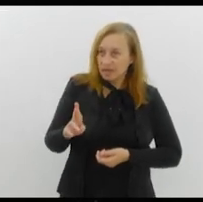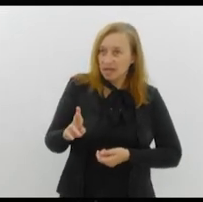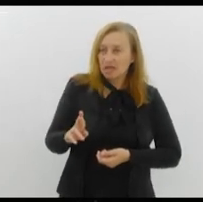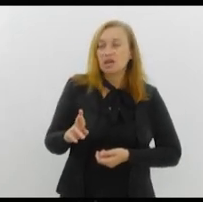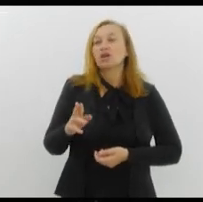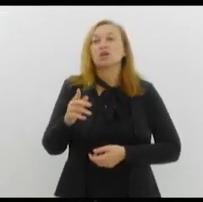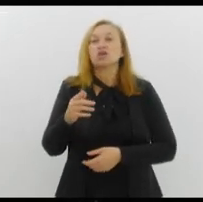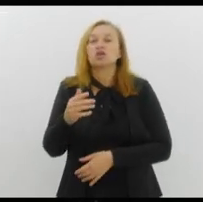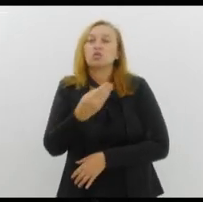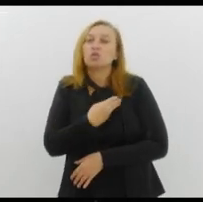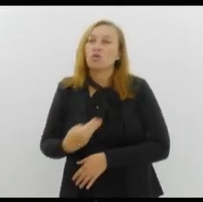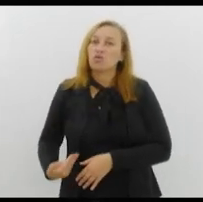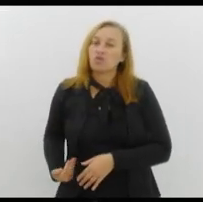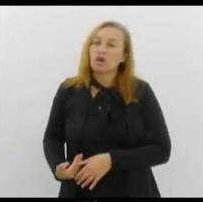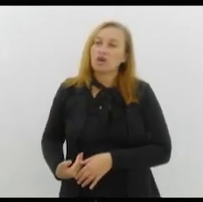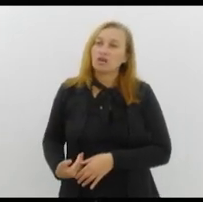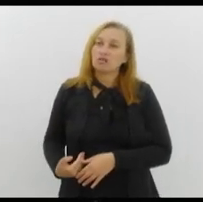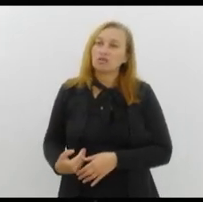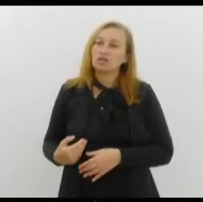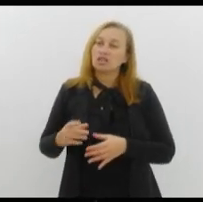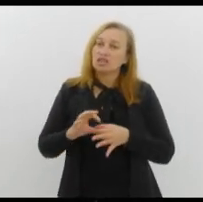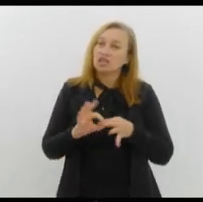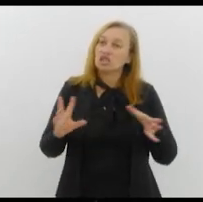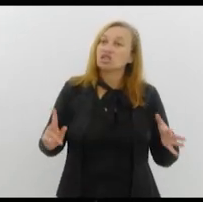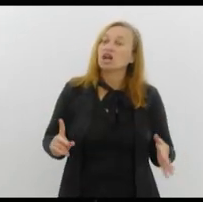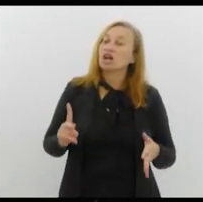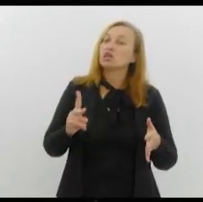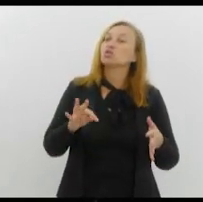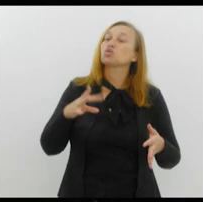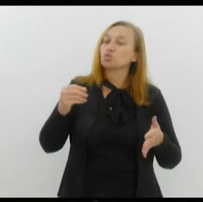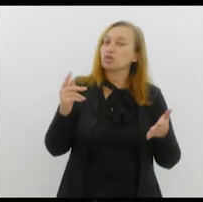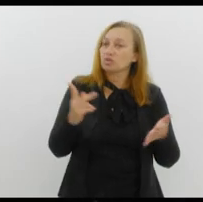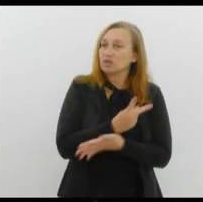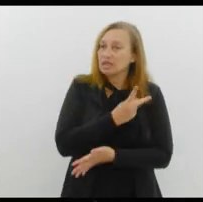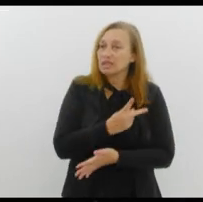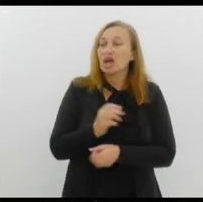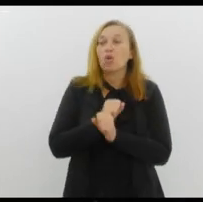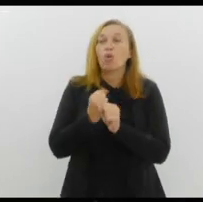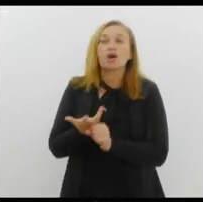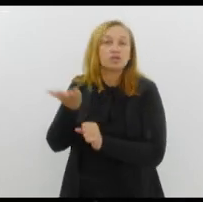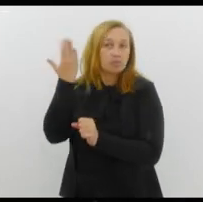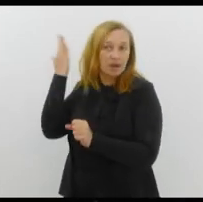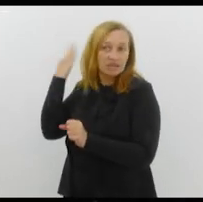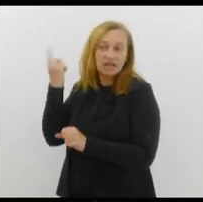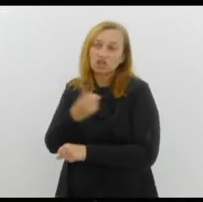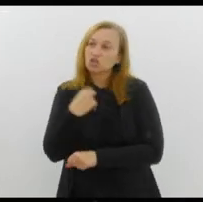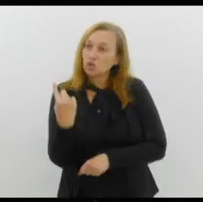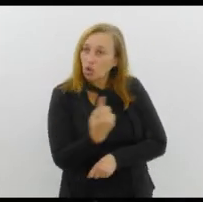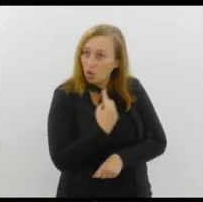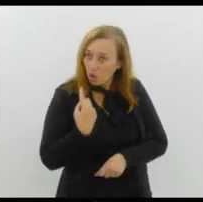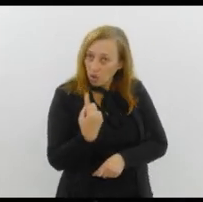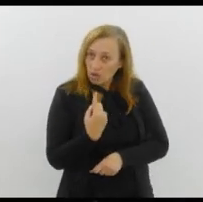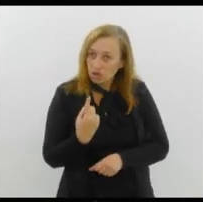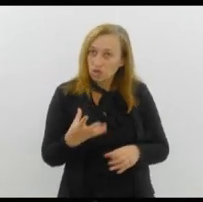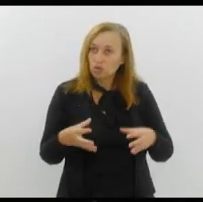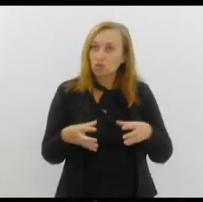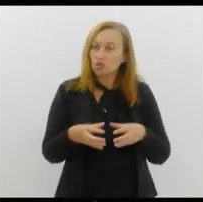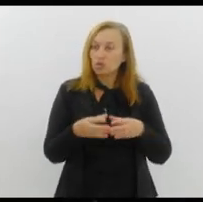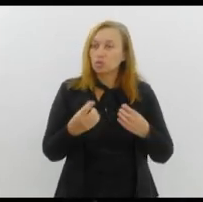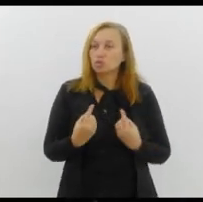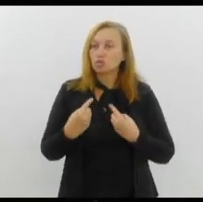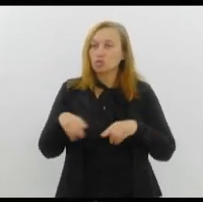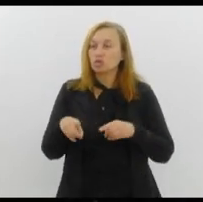deixar a situação chegar a esse ponto. Ano passado, nós da oposição votamos favoravelmente